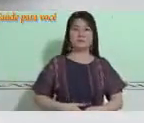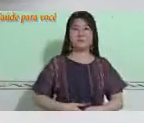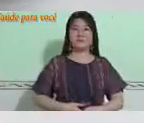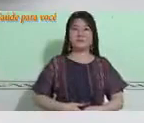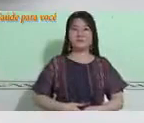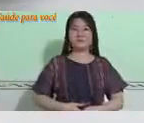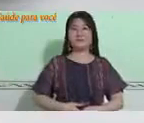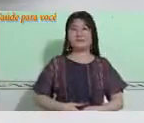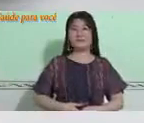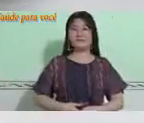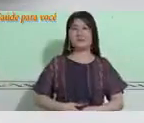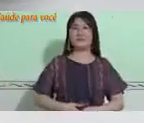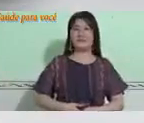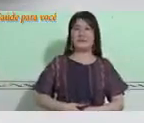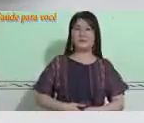1.